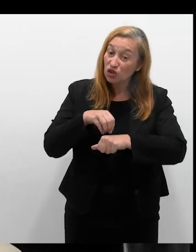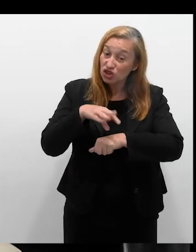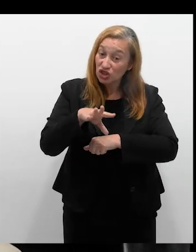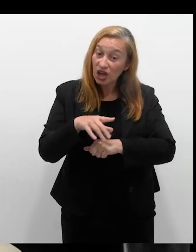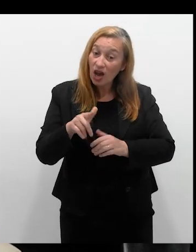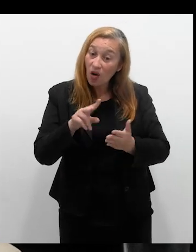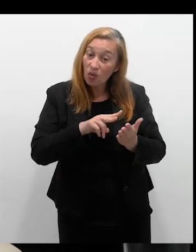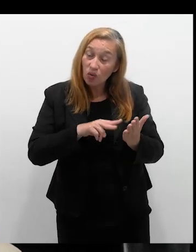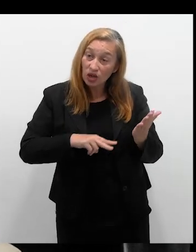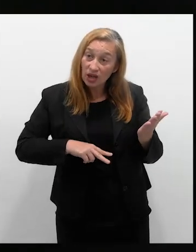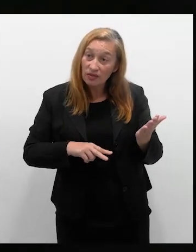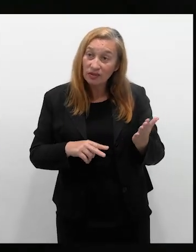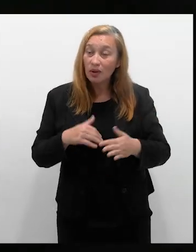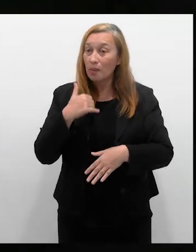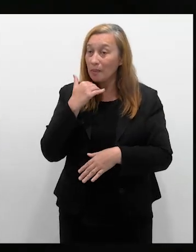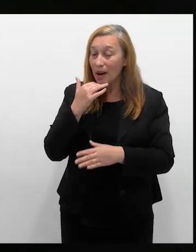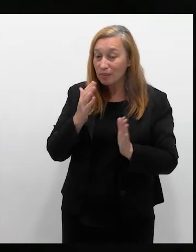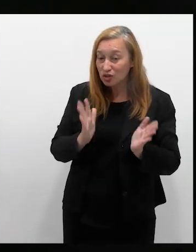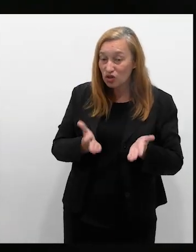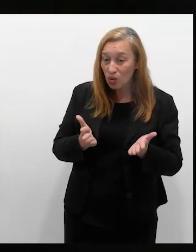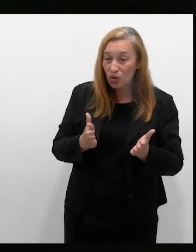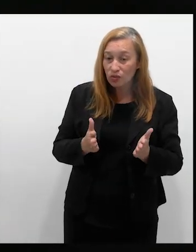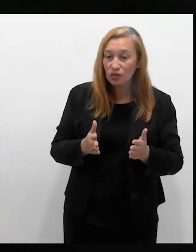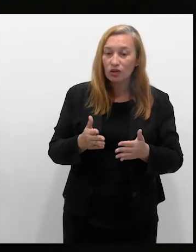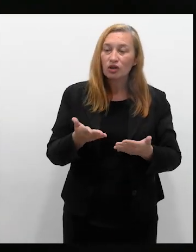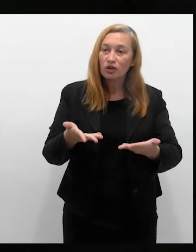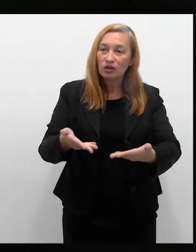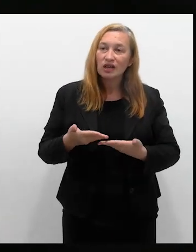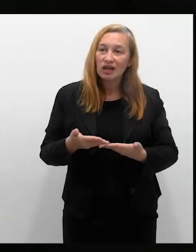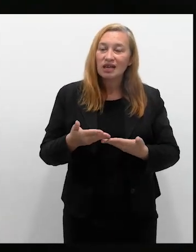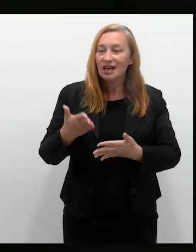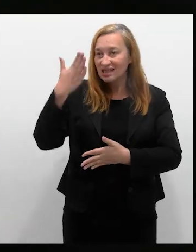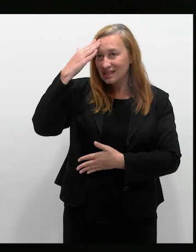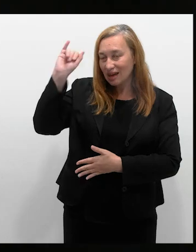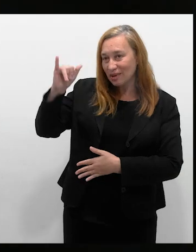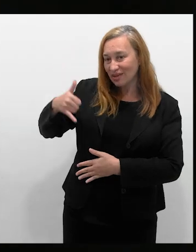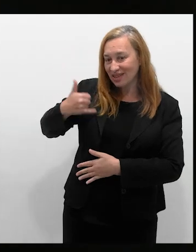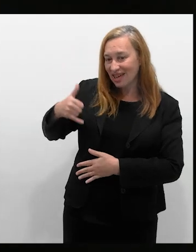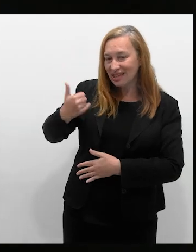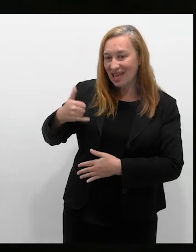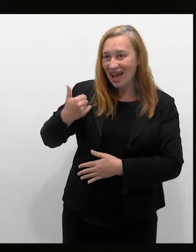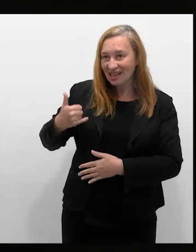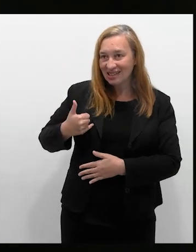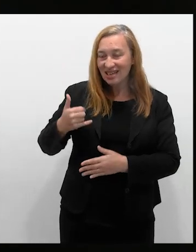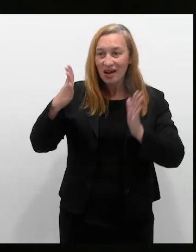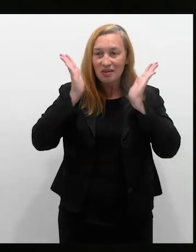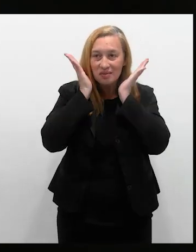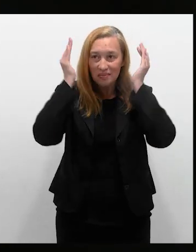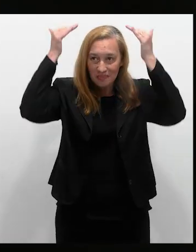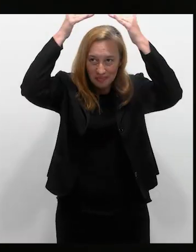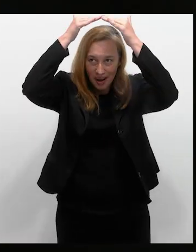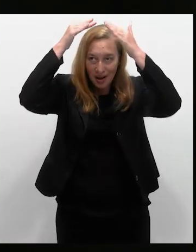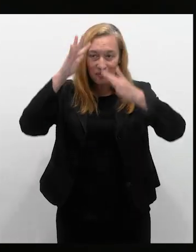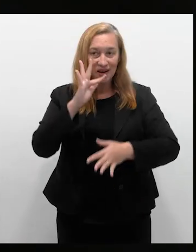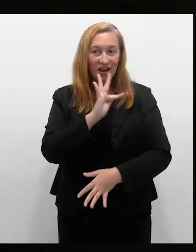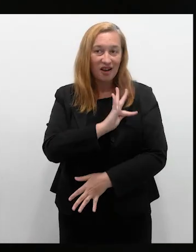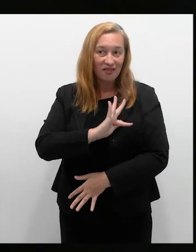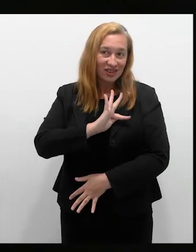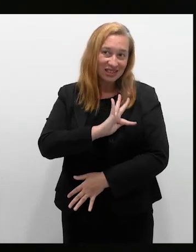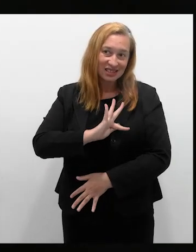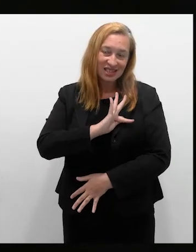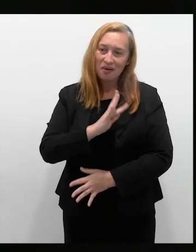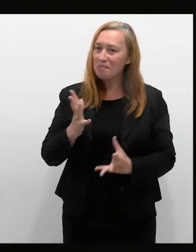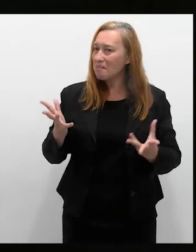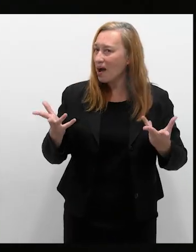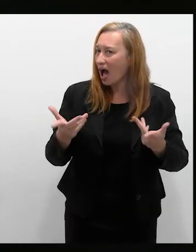autora contemporânea. Bacana. E eu vou indicar um livro que eu acho que tem tudo a ver com o nosso papo de hoje, com um dos nossos convidados, que se chama Sabedoria das Idades, Papa Francisco